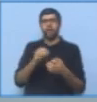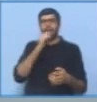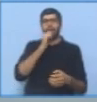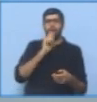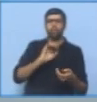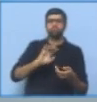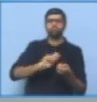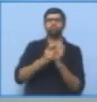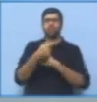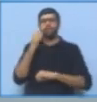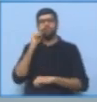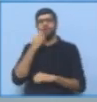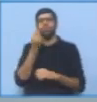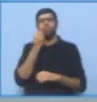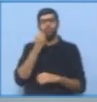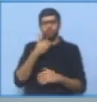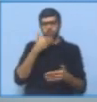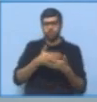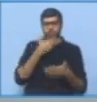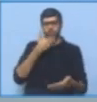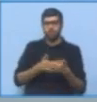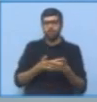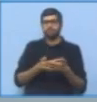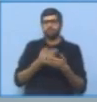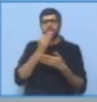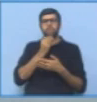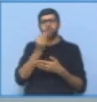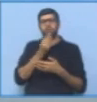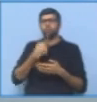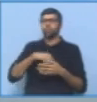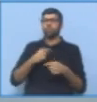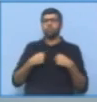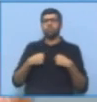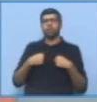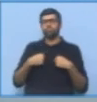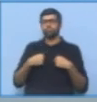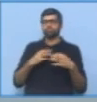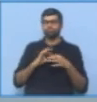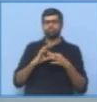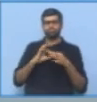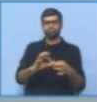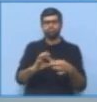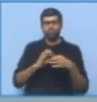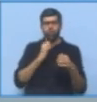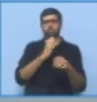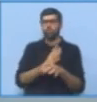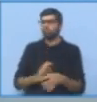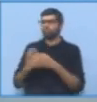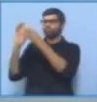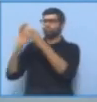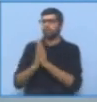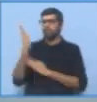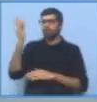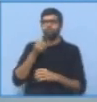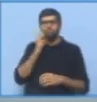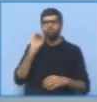Como é que saboreando uma sopa nós saímos mais nós mesmos na relação com os outros e com Deus e com a natureza? É porque